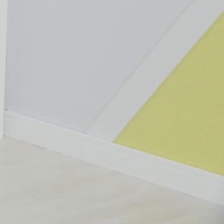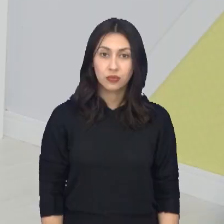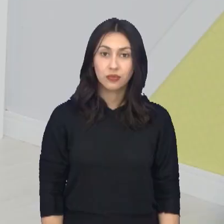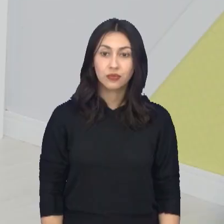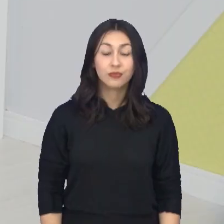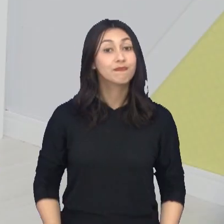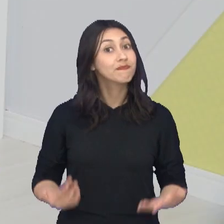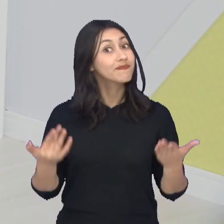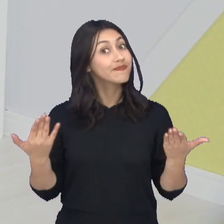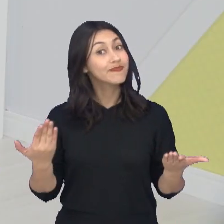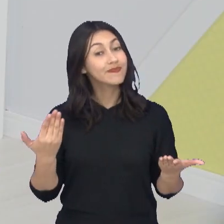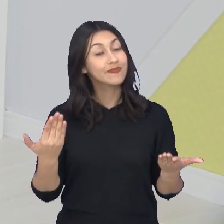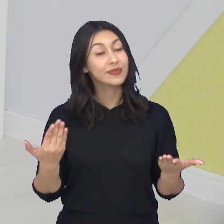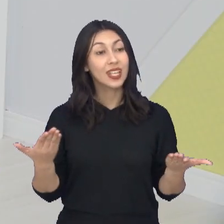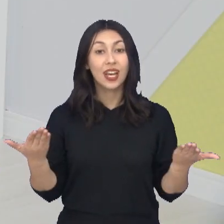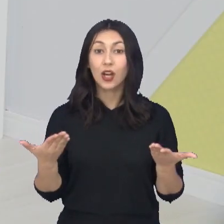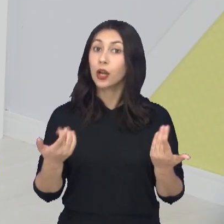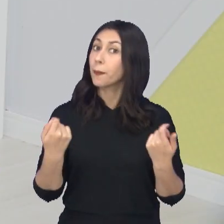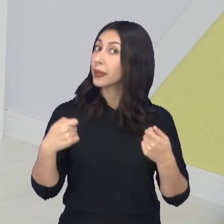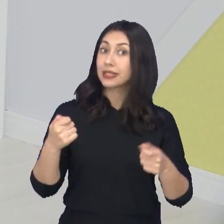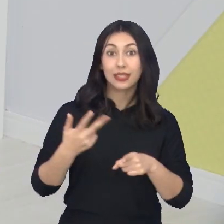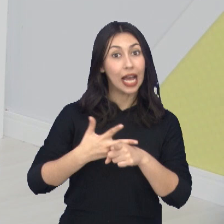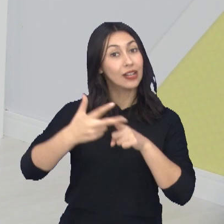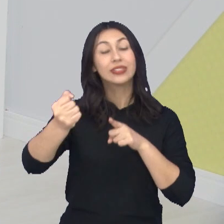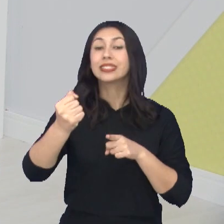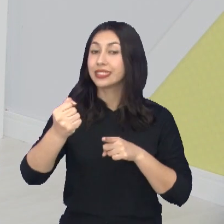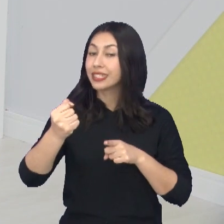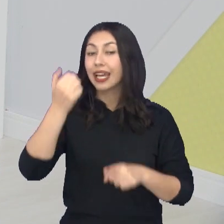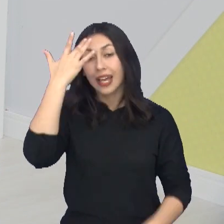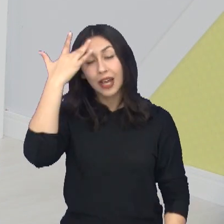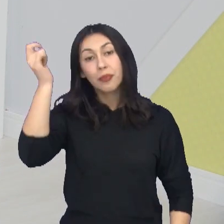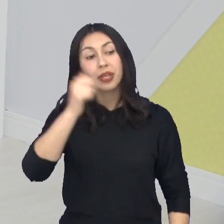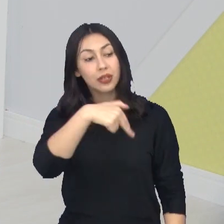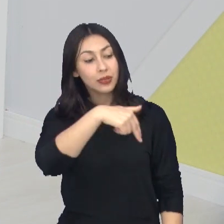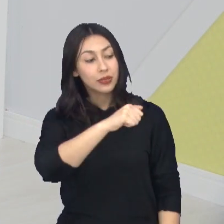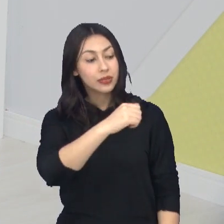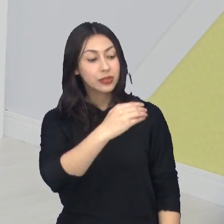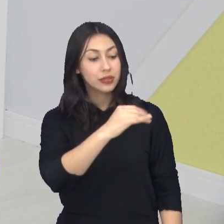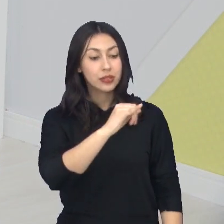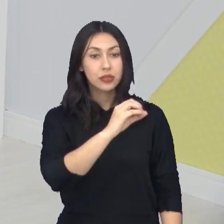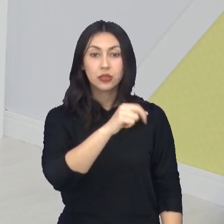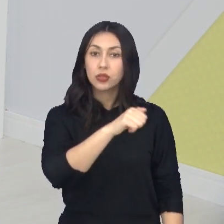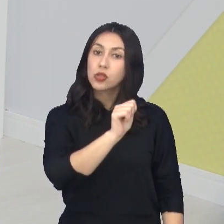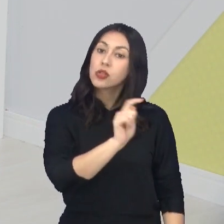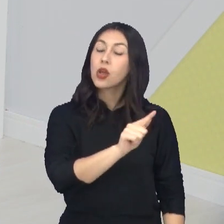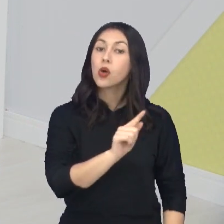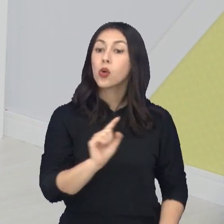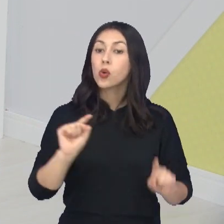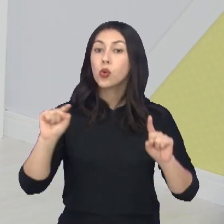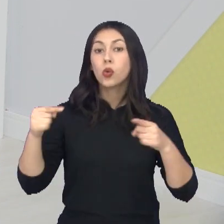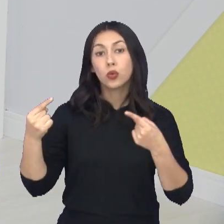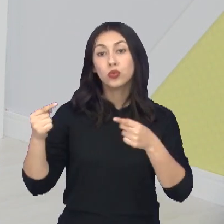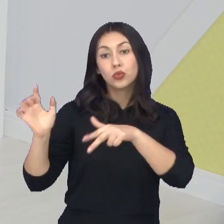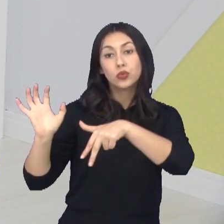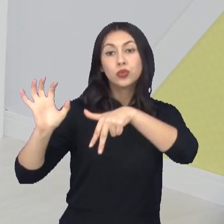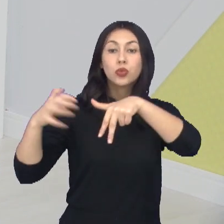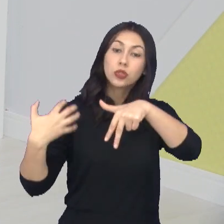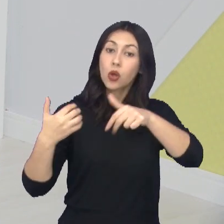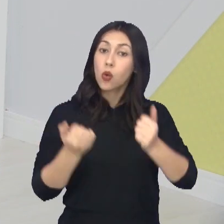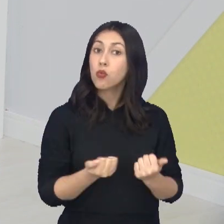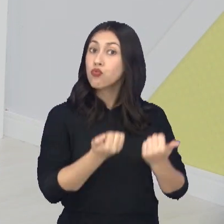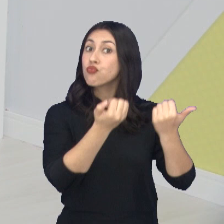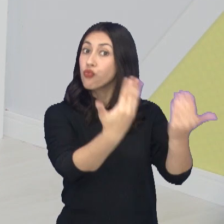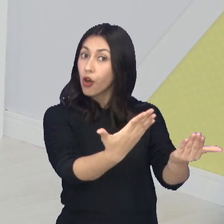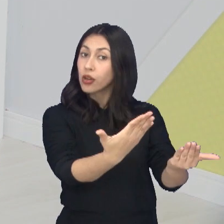Pois é, Brunão, não tem muito o que fazer, é vencer ou vencer amanhã o Nacional, adversário direto contra a equipe do Joseense no estádio Nicolau Alayon,